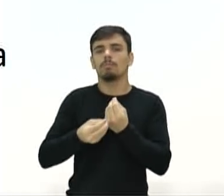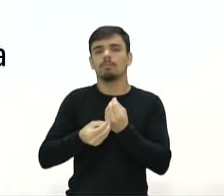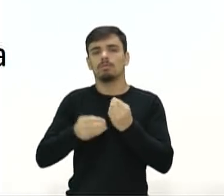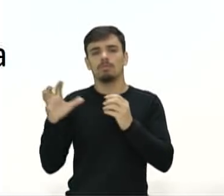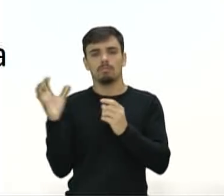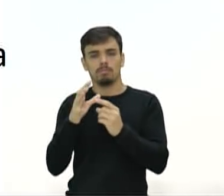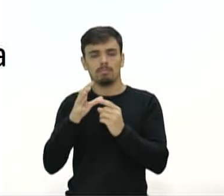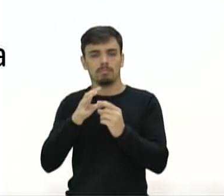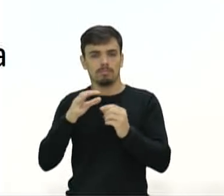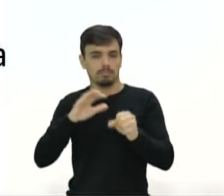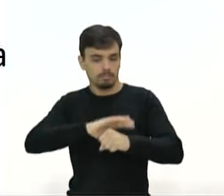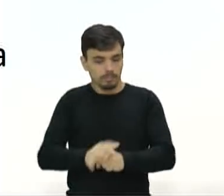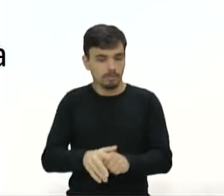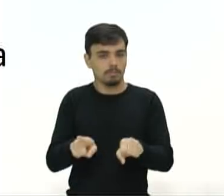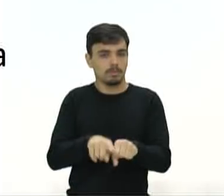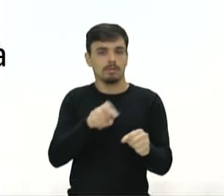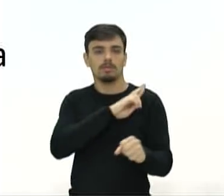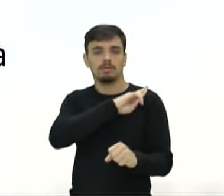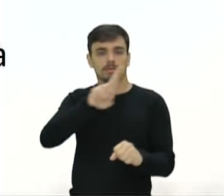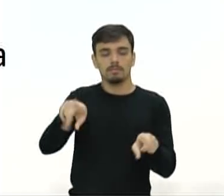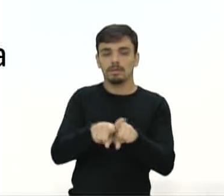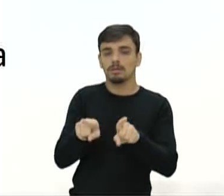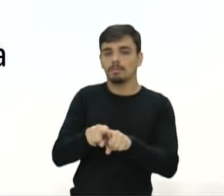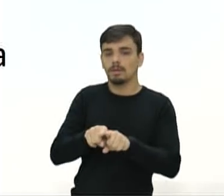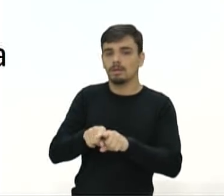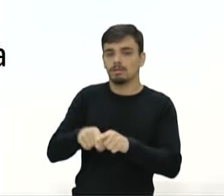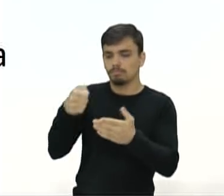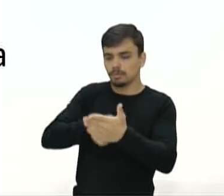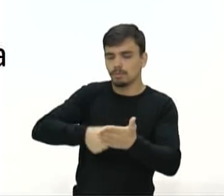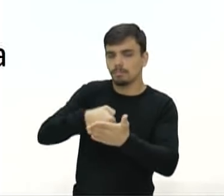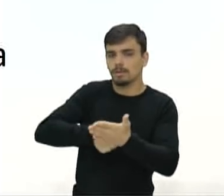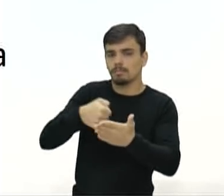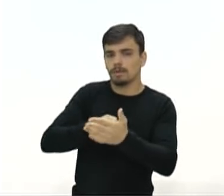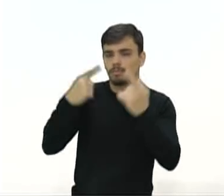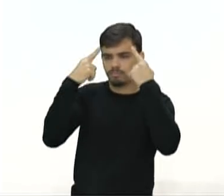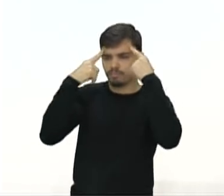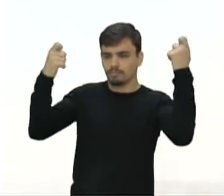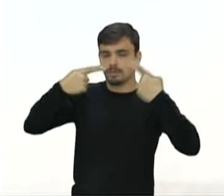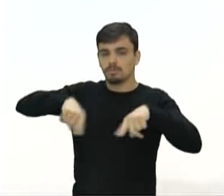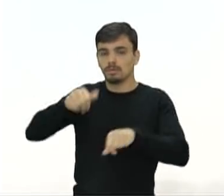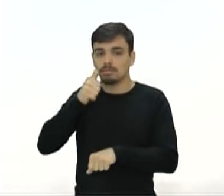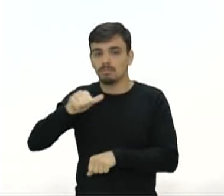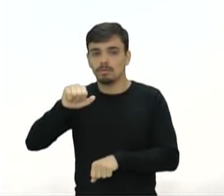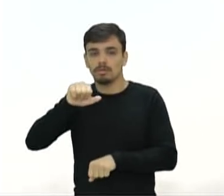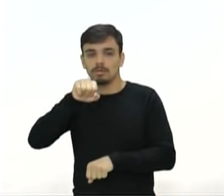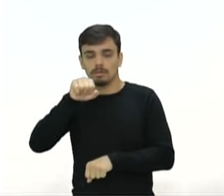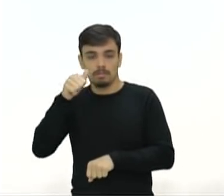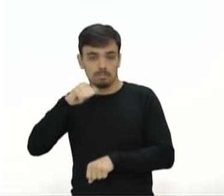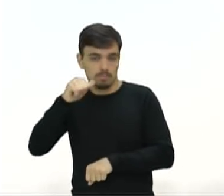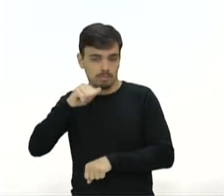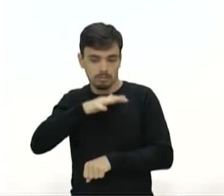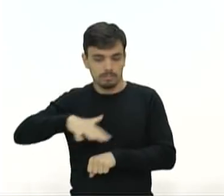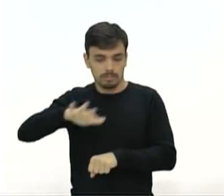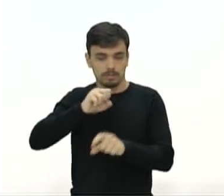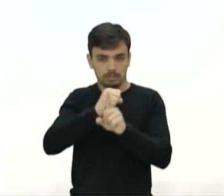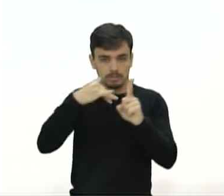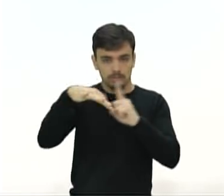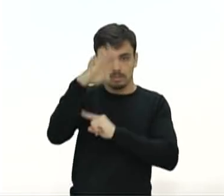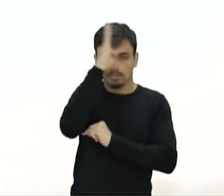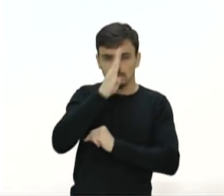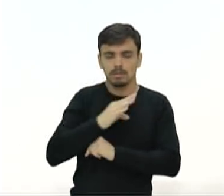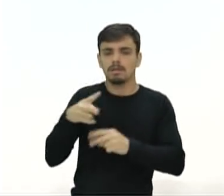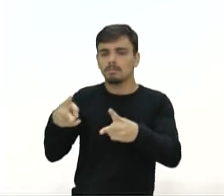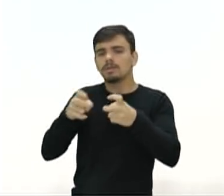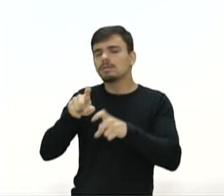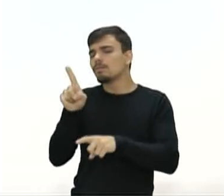no Brasil e persistência da violência contra a mulher na sociedade brasileira. Tá? Observe que todos os temas eles vão